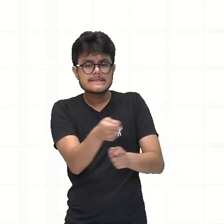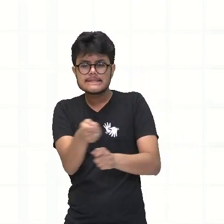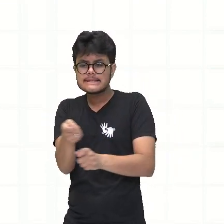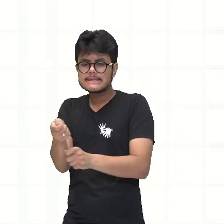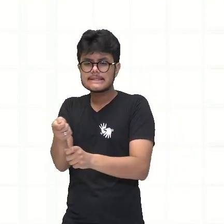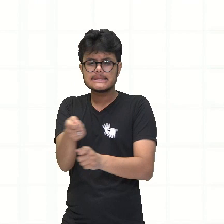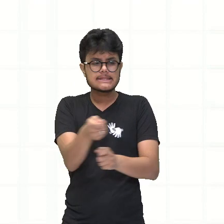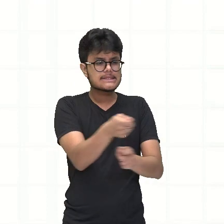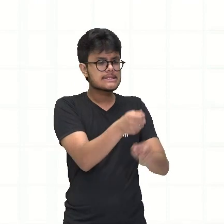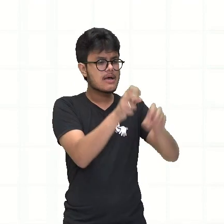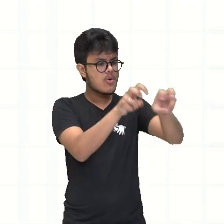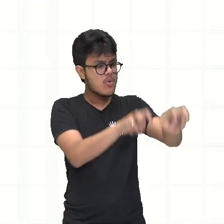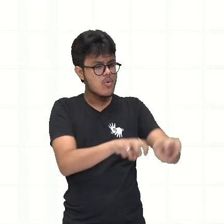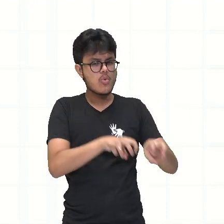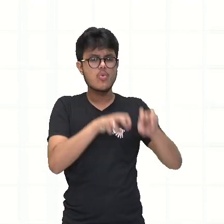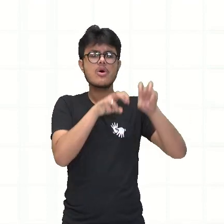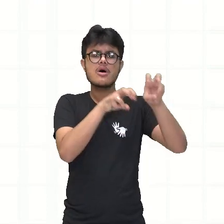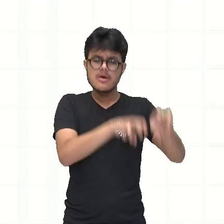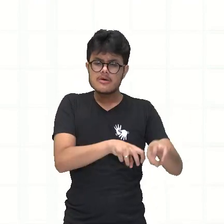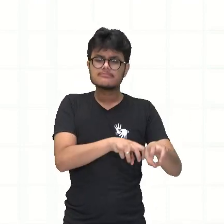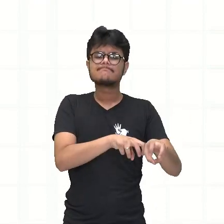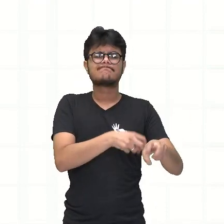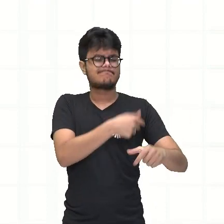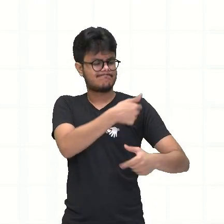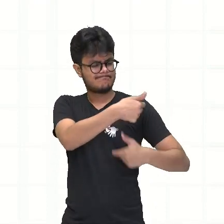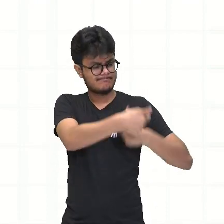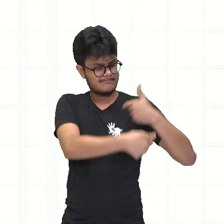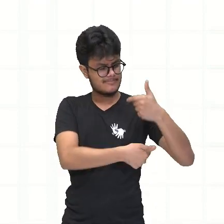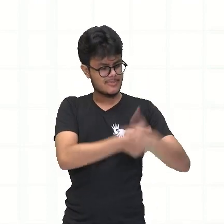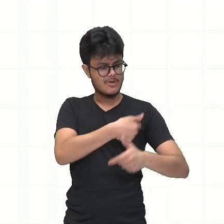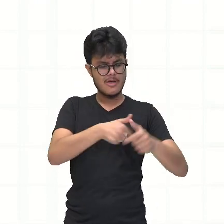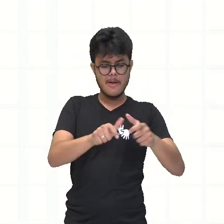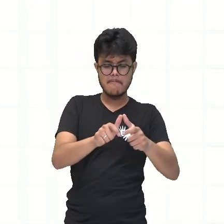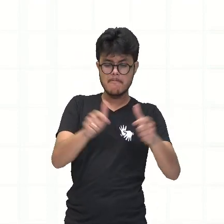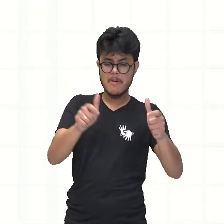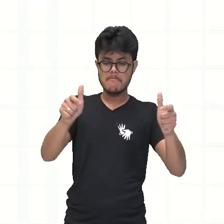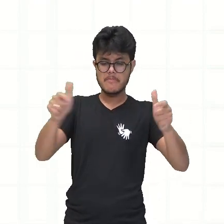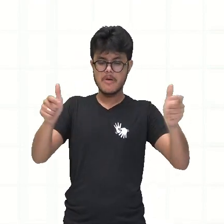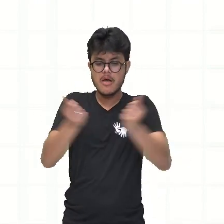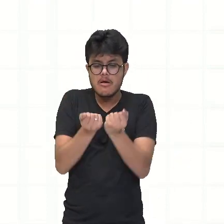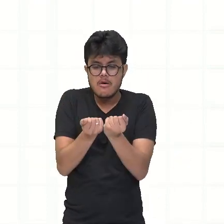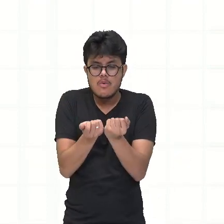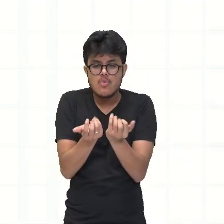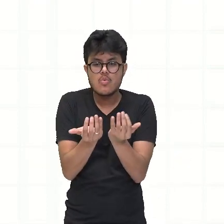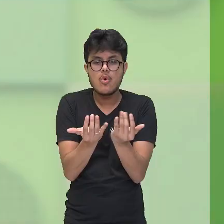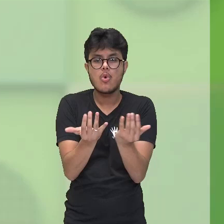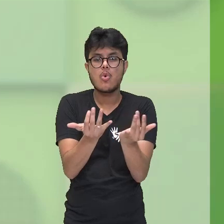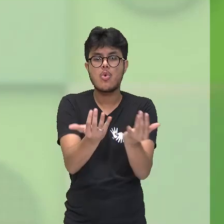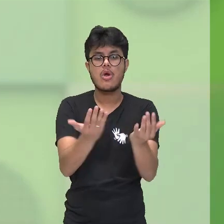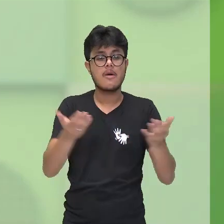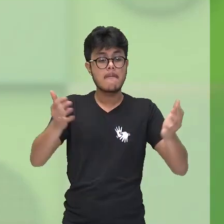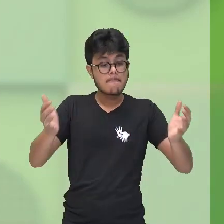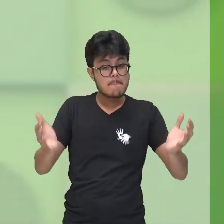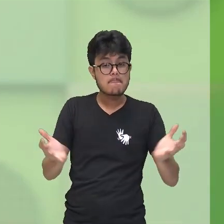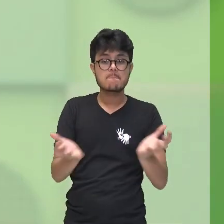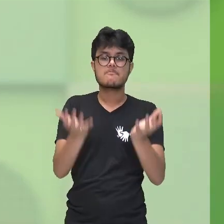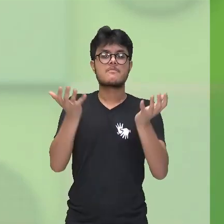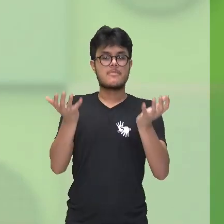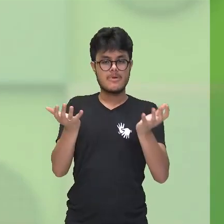na roça, ou de grandes extensões de terras que são utilizadas